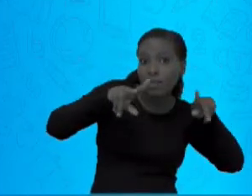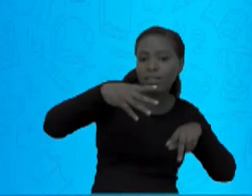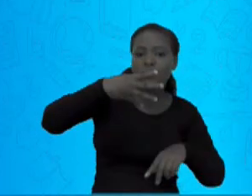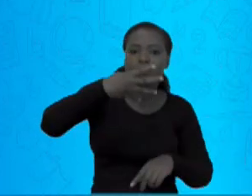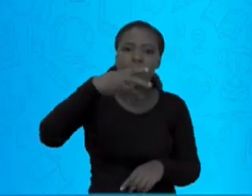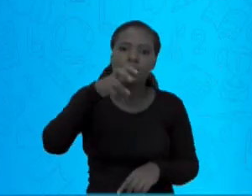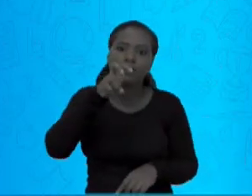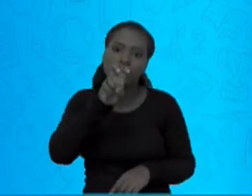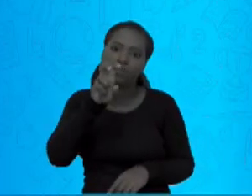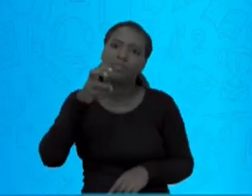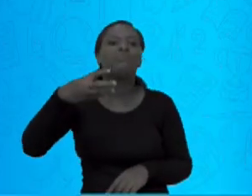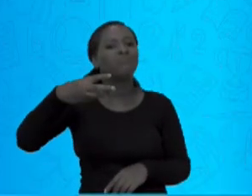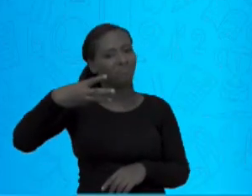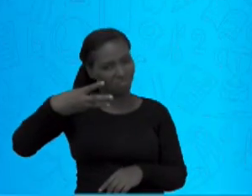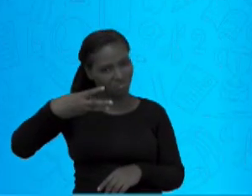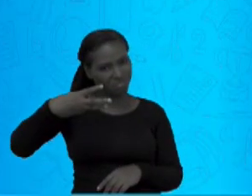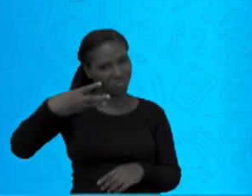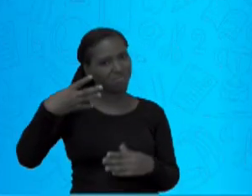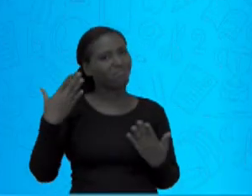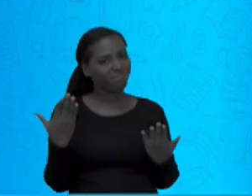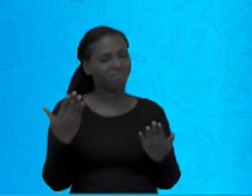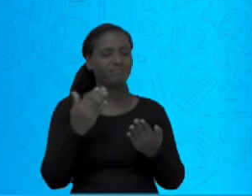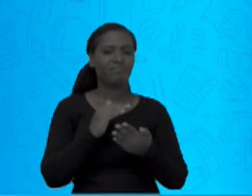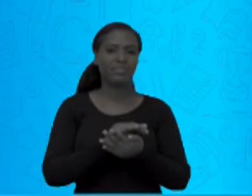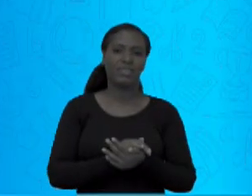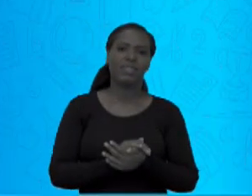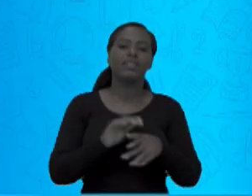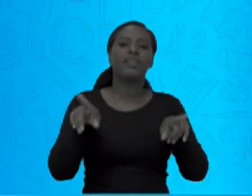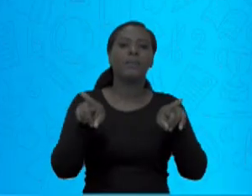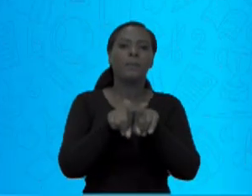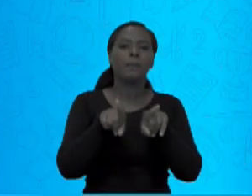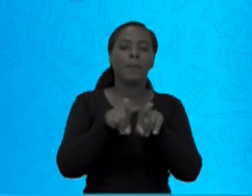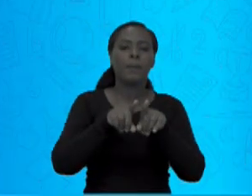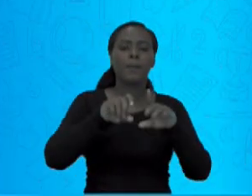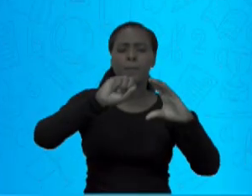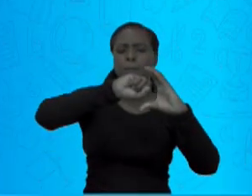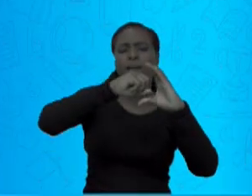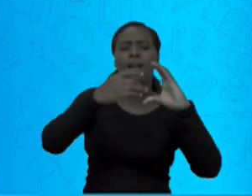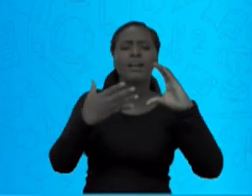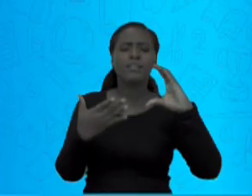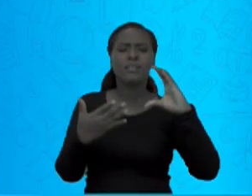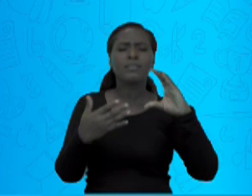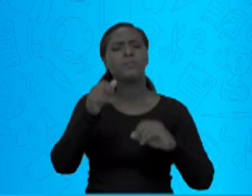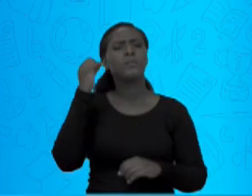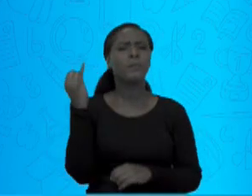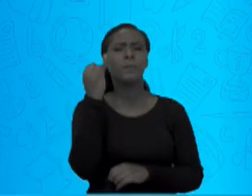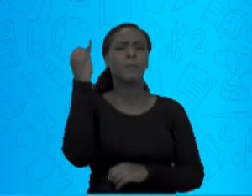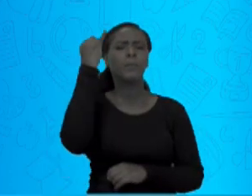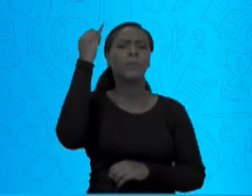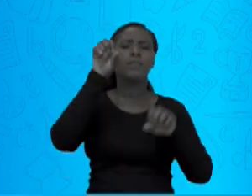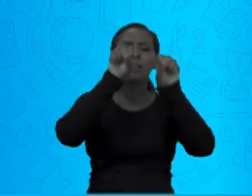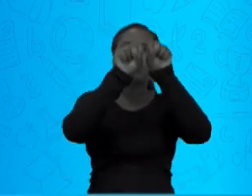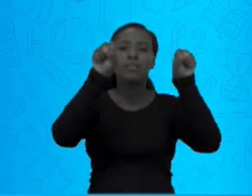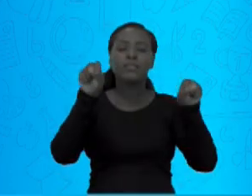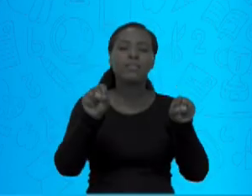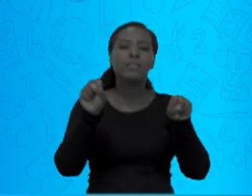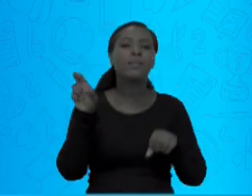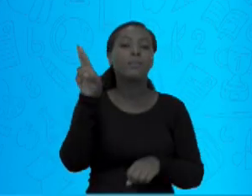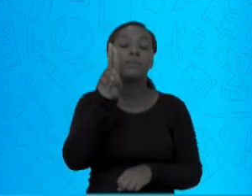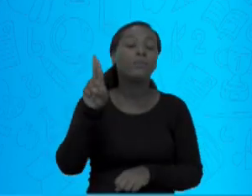453. Aqui também, uma característica muito importante desse sistema é a utilização do